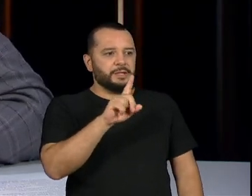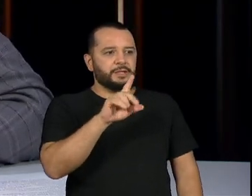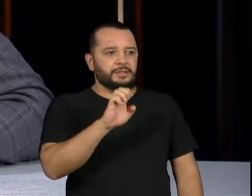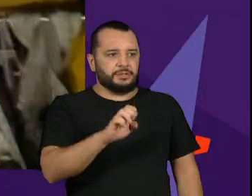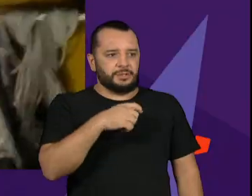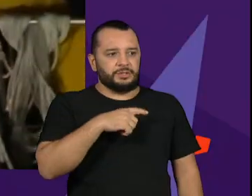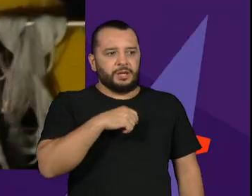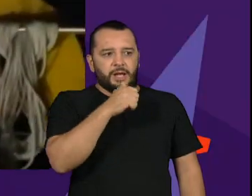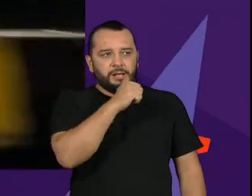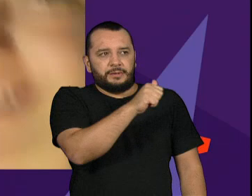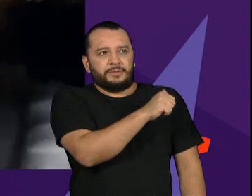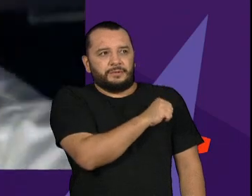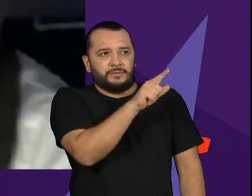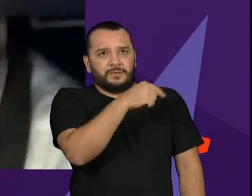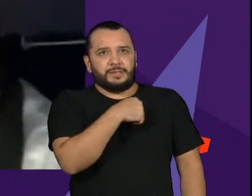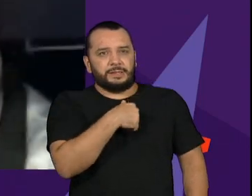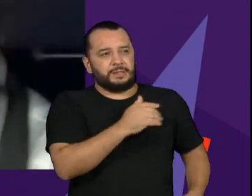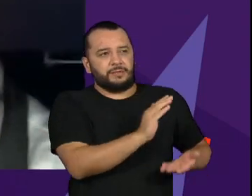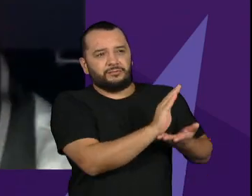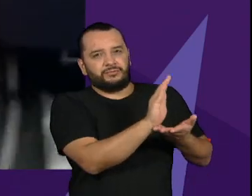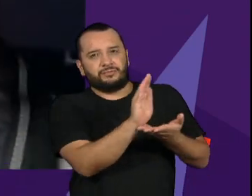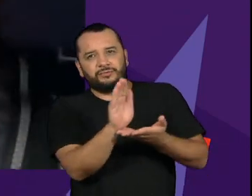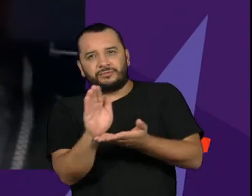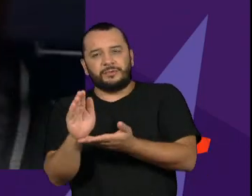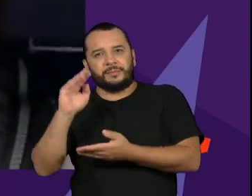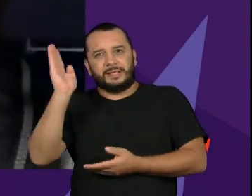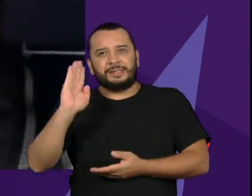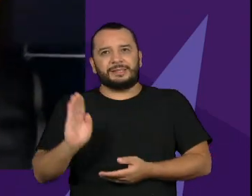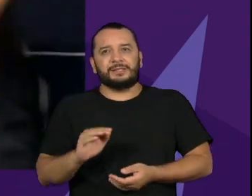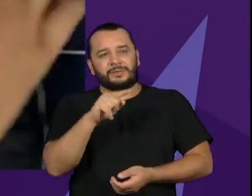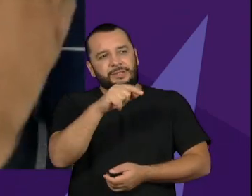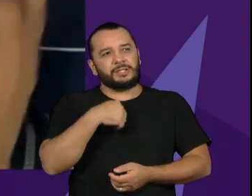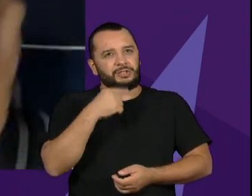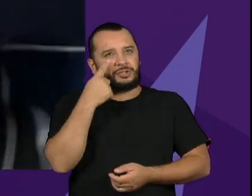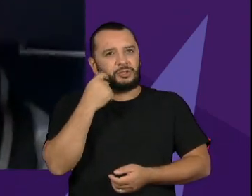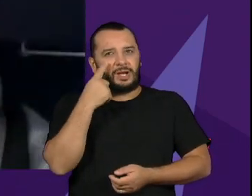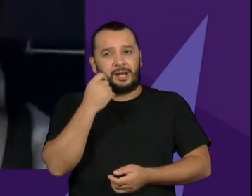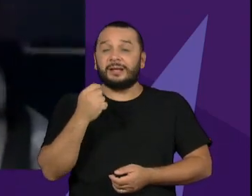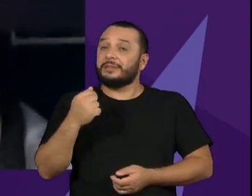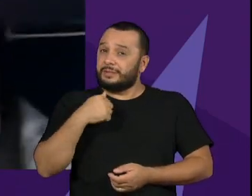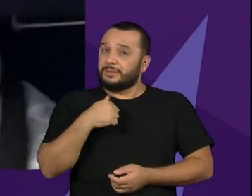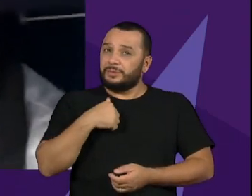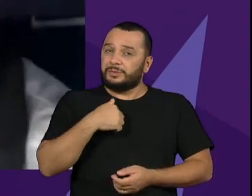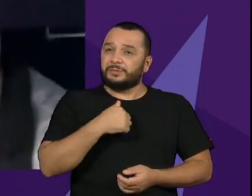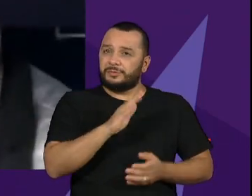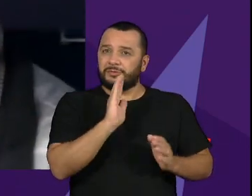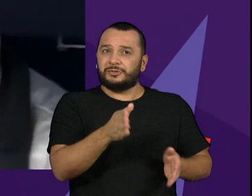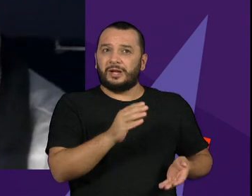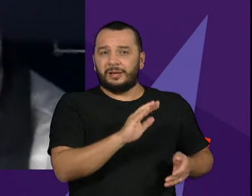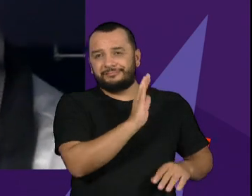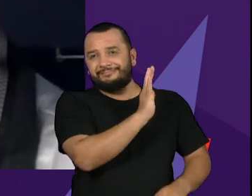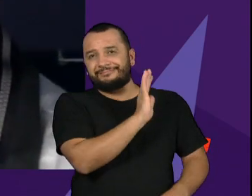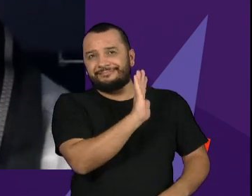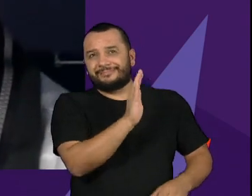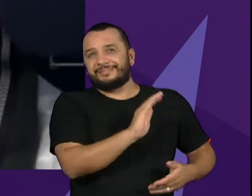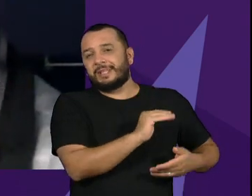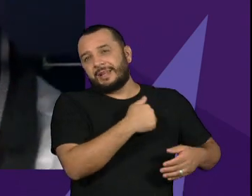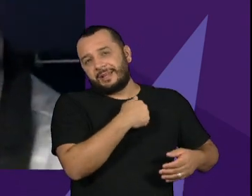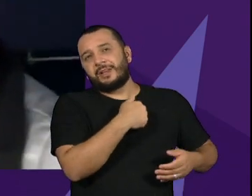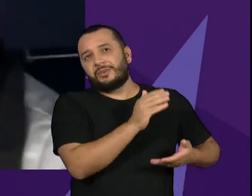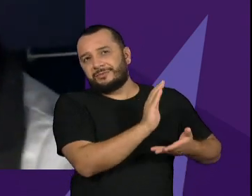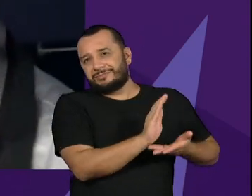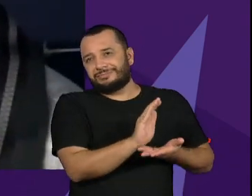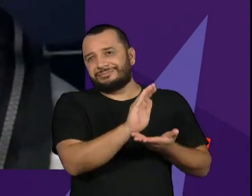chorar. Cabo Verde ficou para trás e o último pedaço dessa laranja da terra do